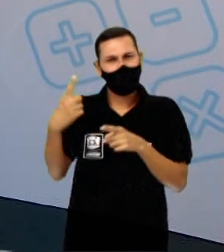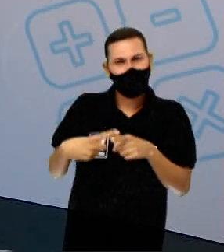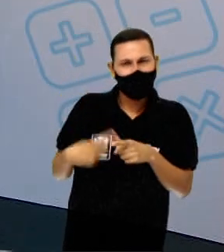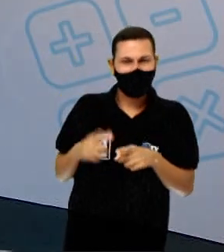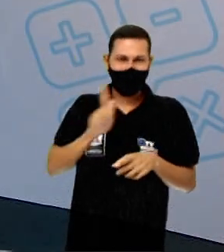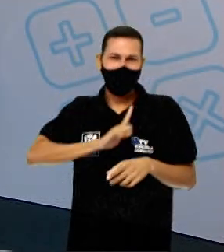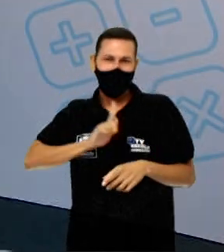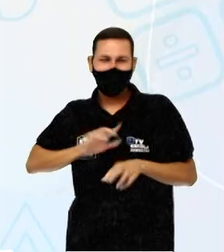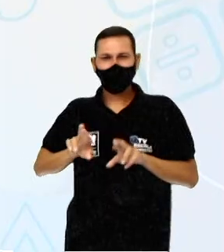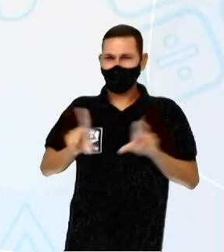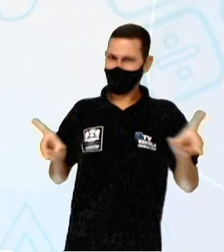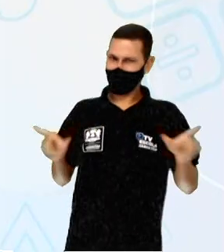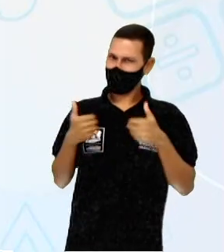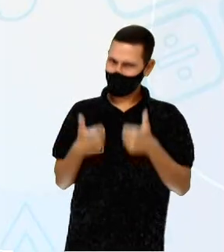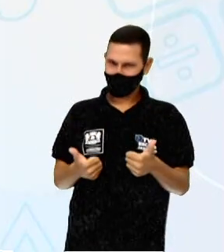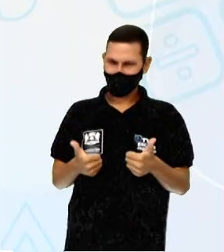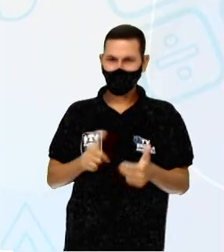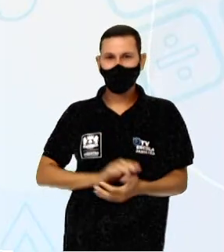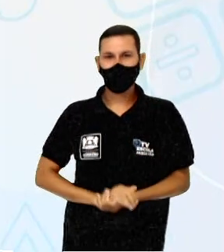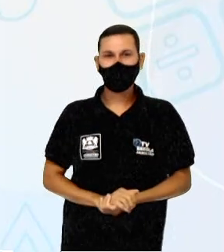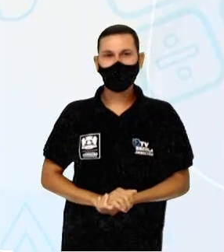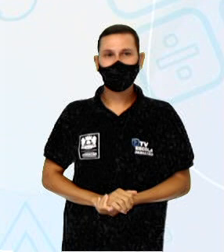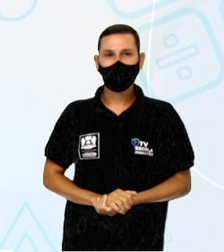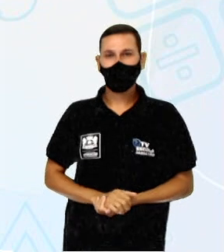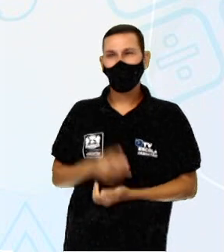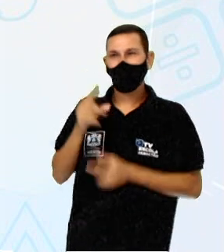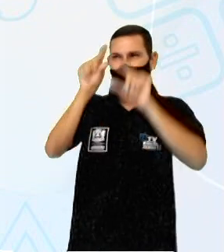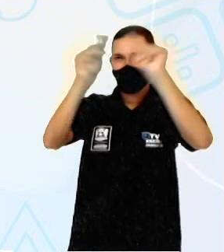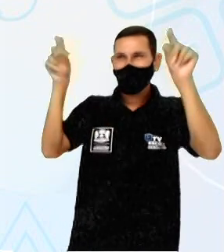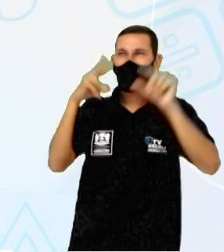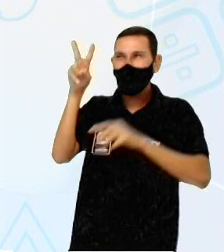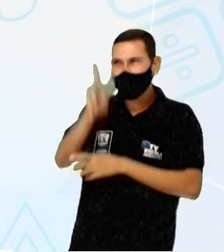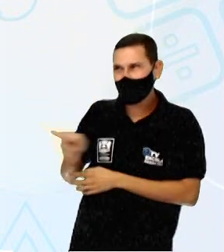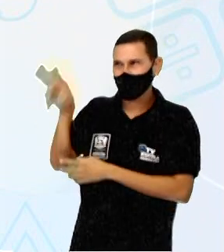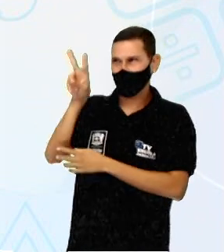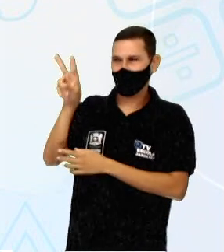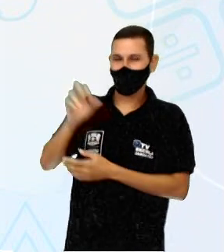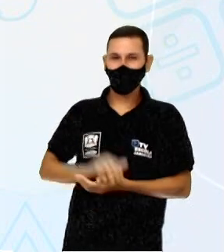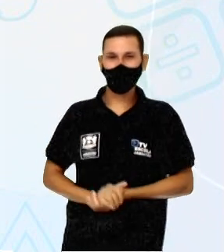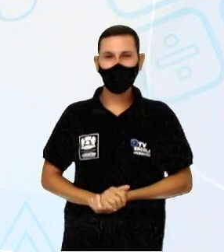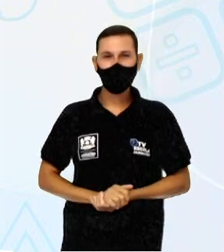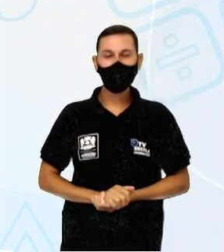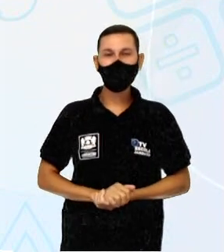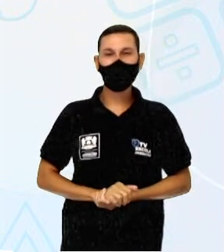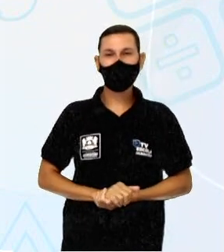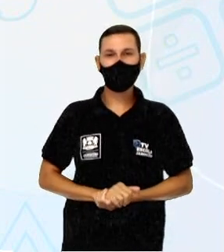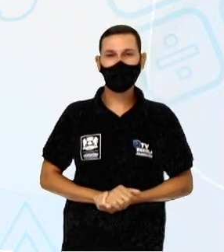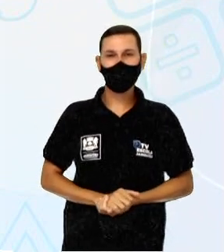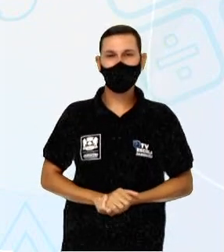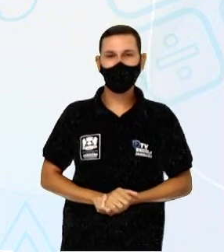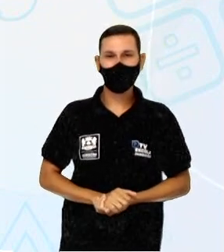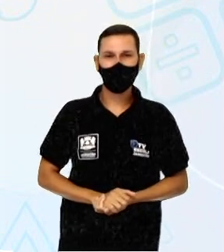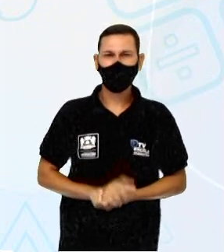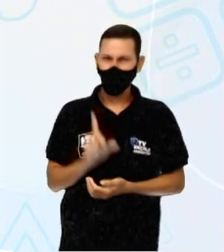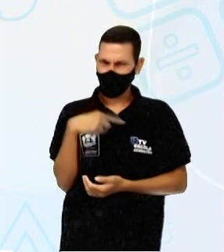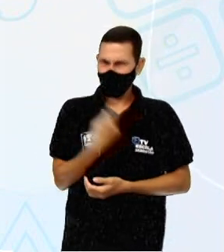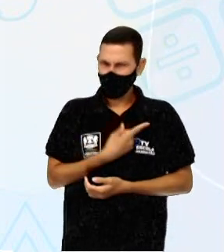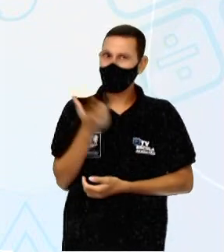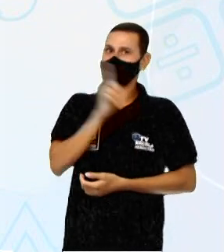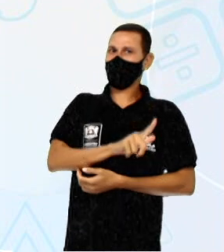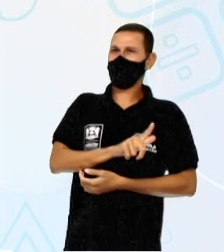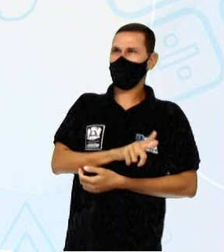lá? Temos aí, ó, do you know me? Look at some information about me. Vamos lá, será que a gente consegue